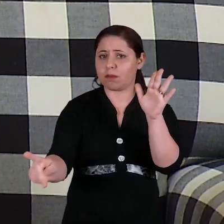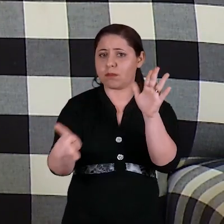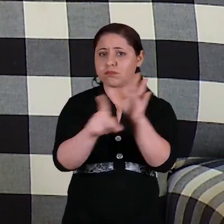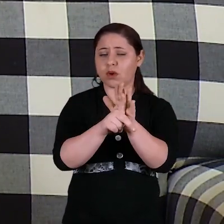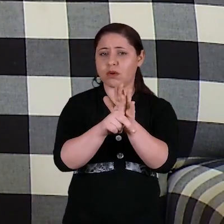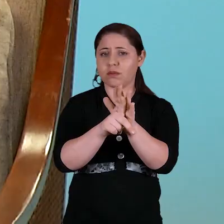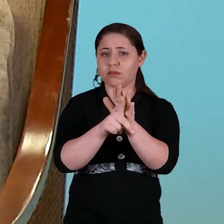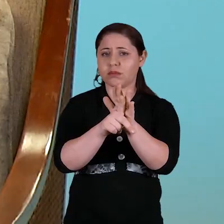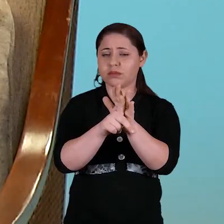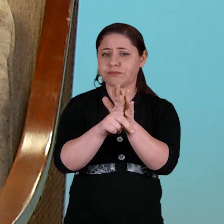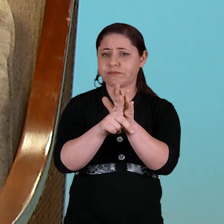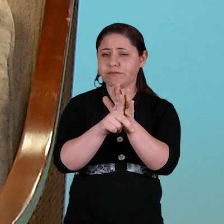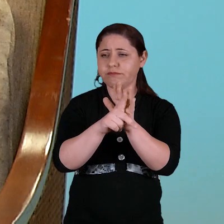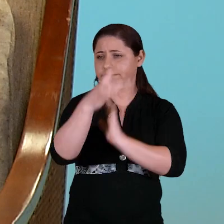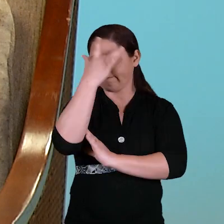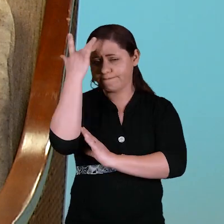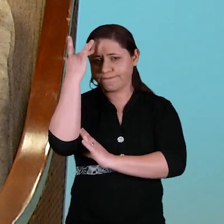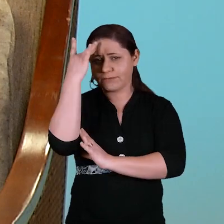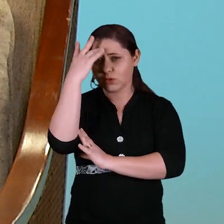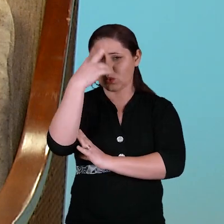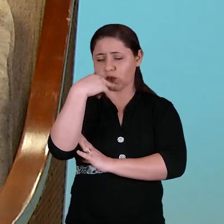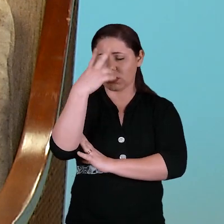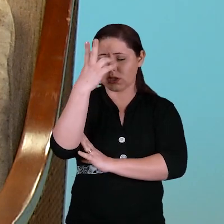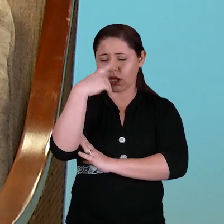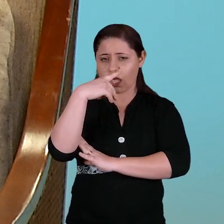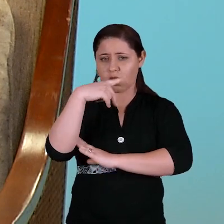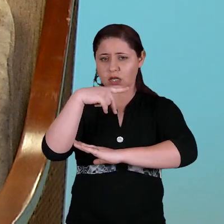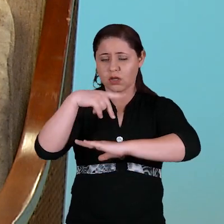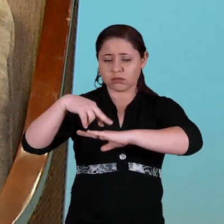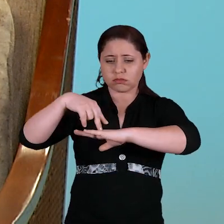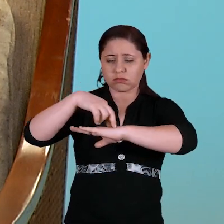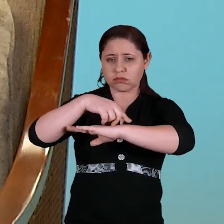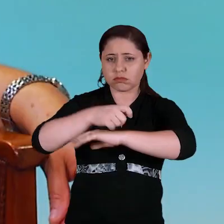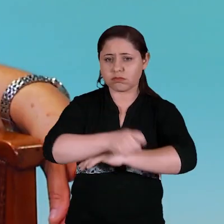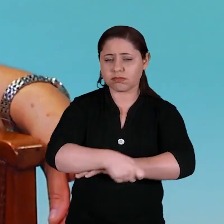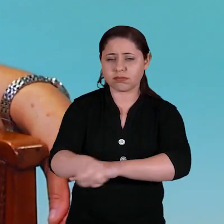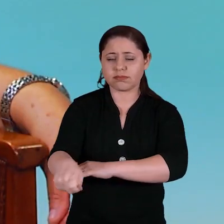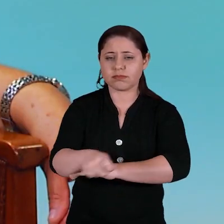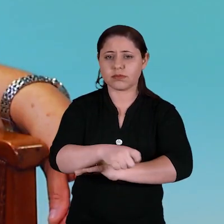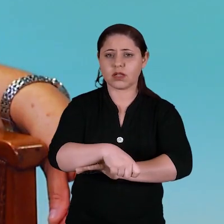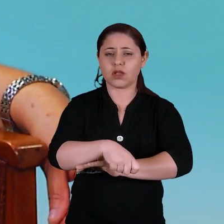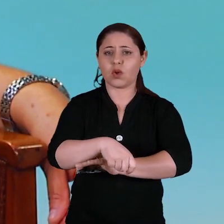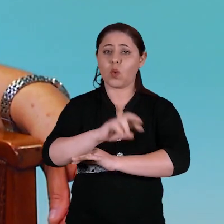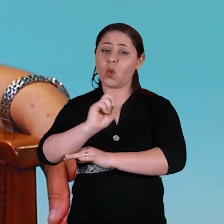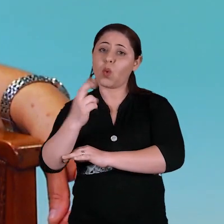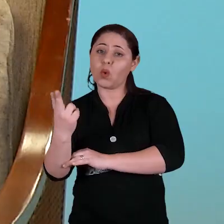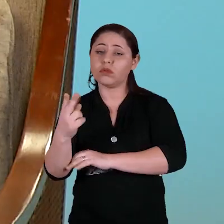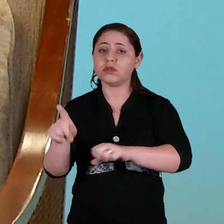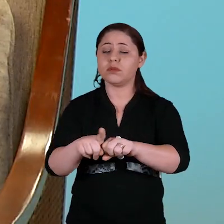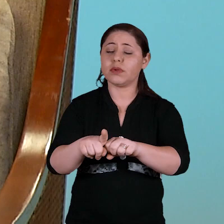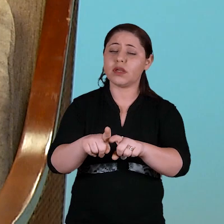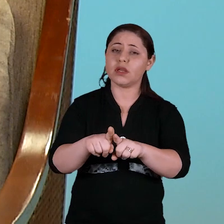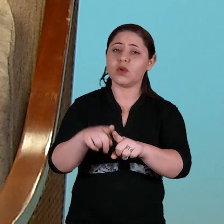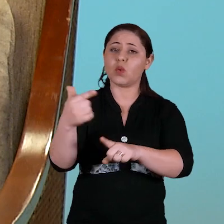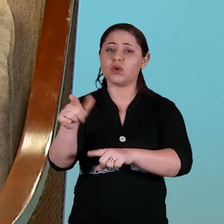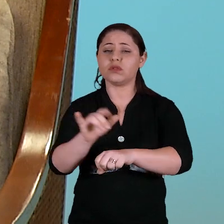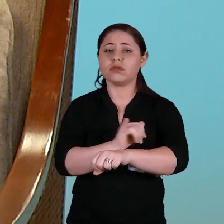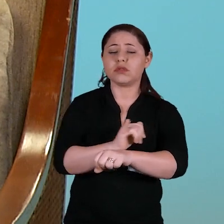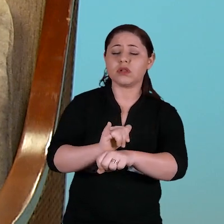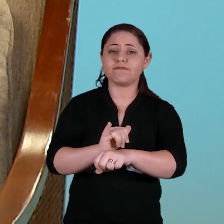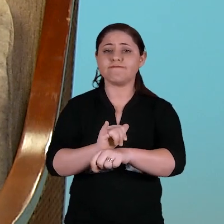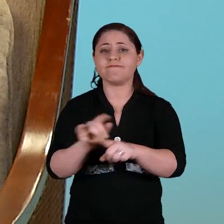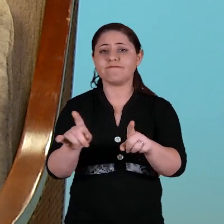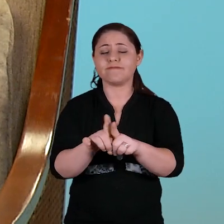apropriado para pessoas cegas, com piso tátil e com outras medidas, não só para aquela deficiência